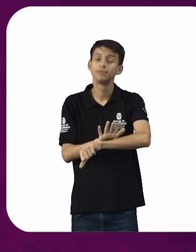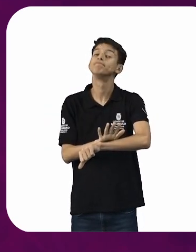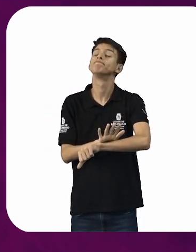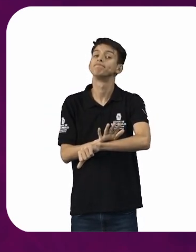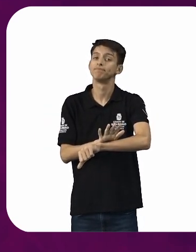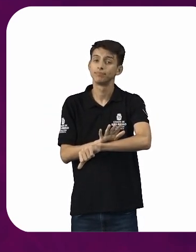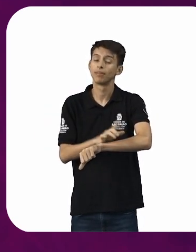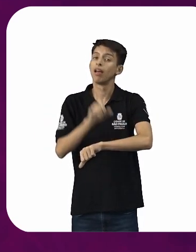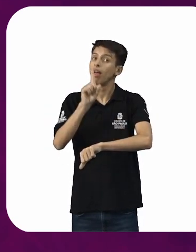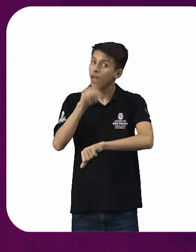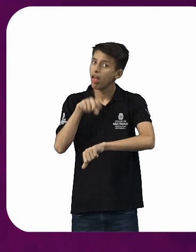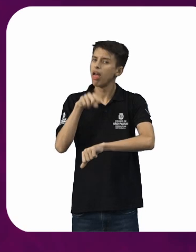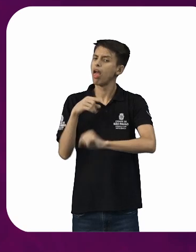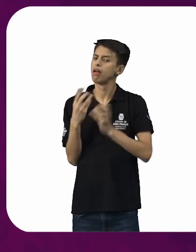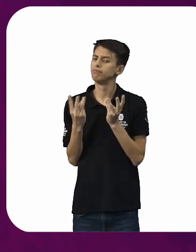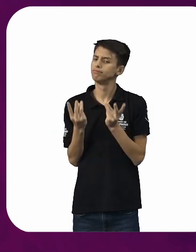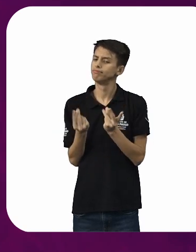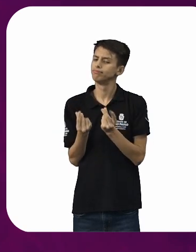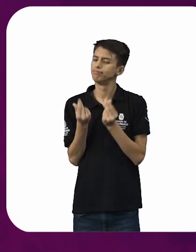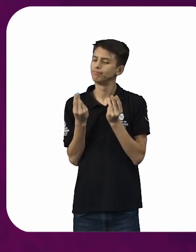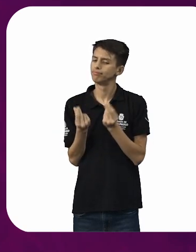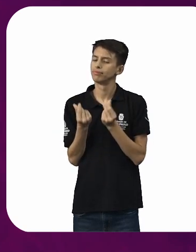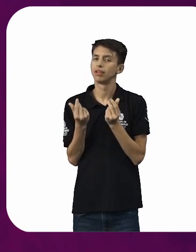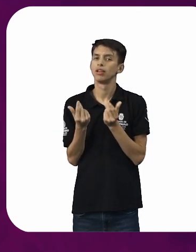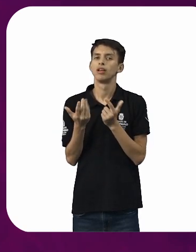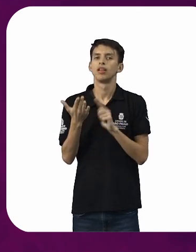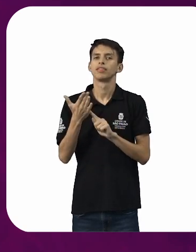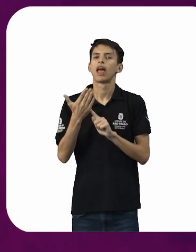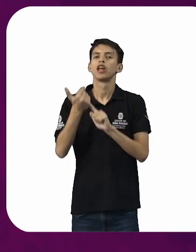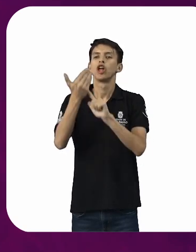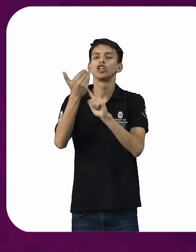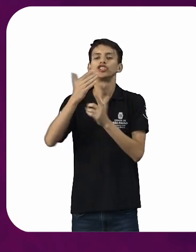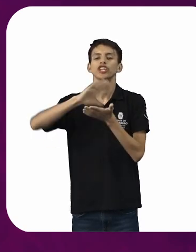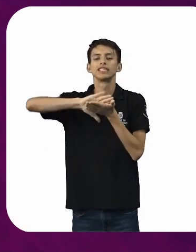refinada. Ele é uma tecnologia, né, de segregação de